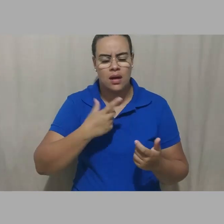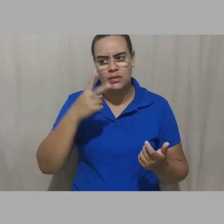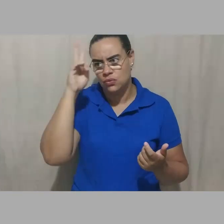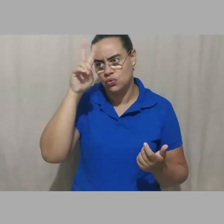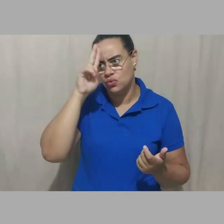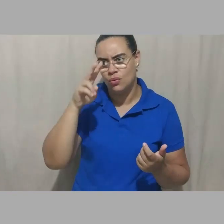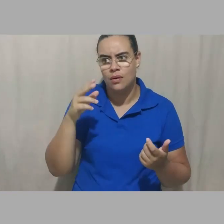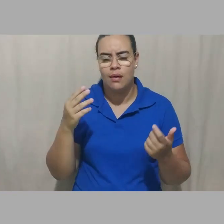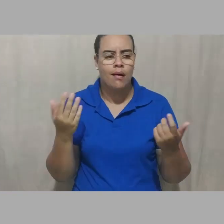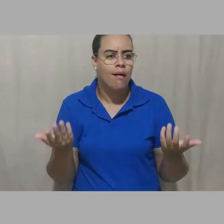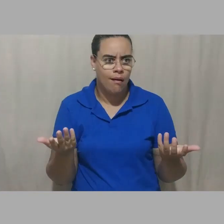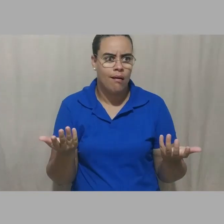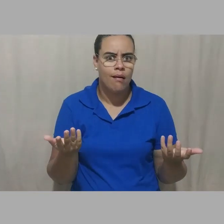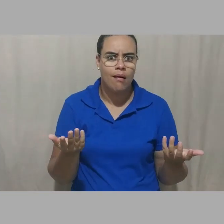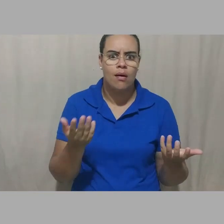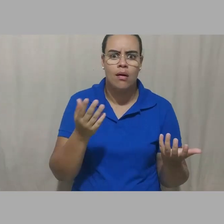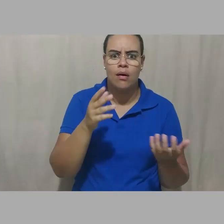uma história